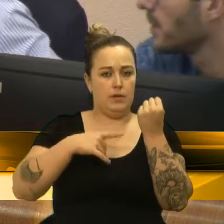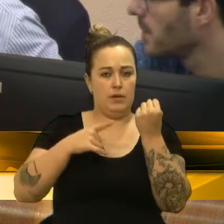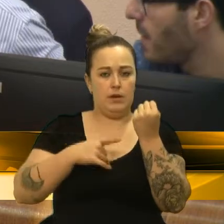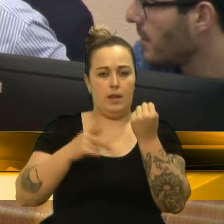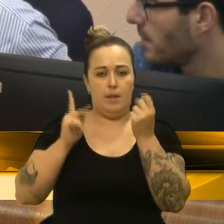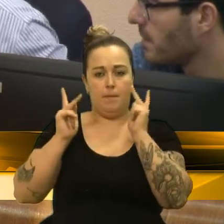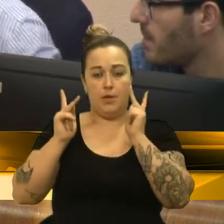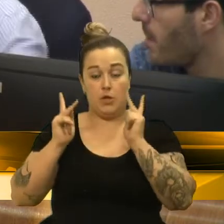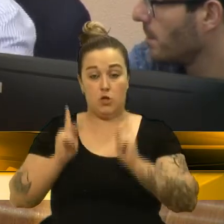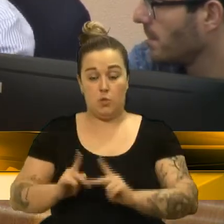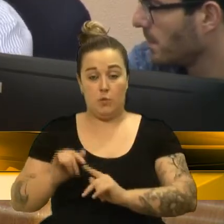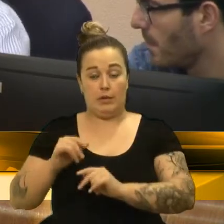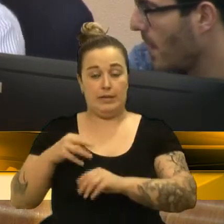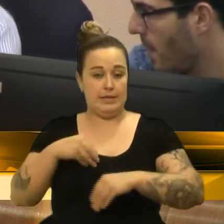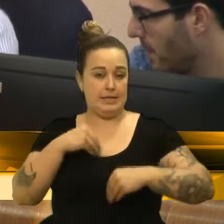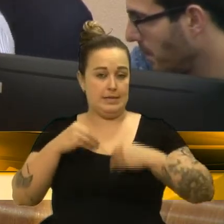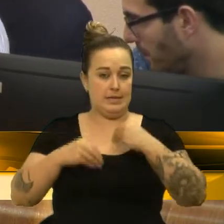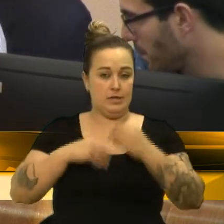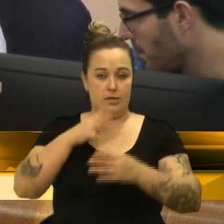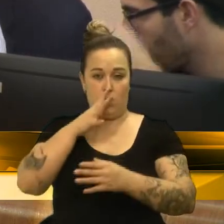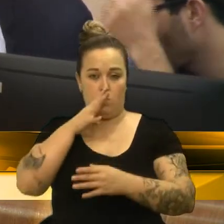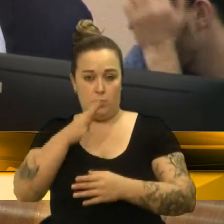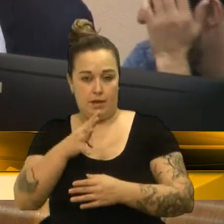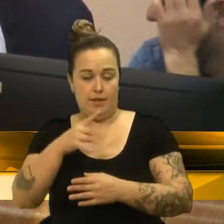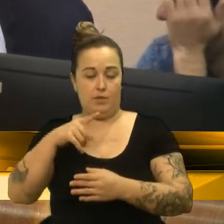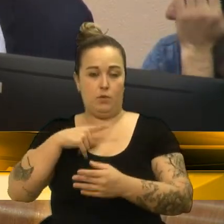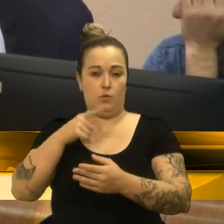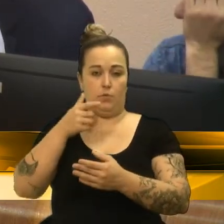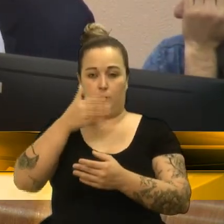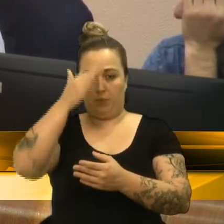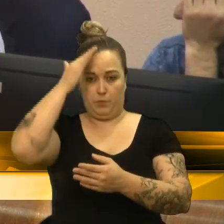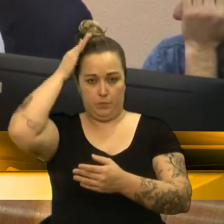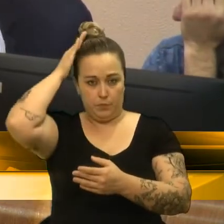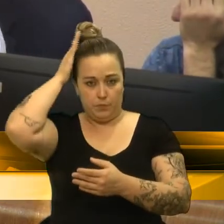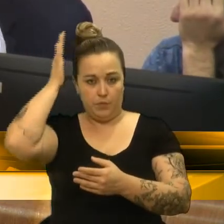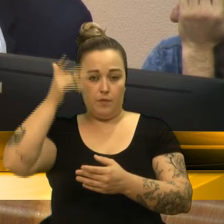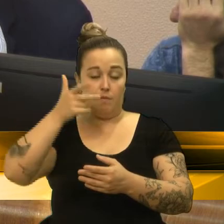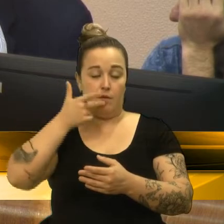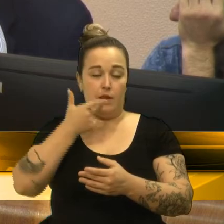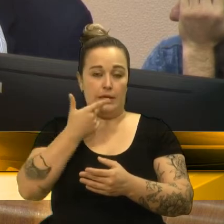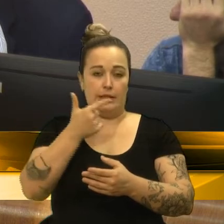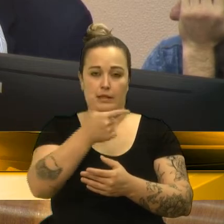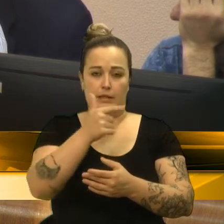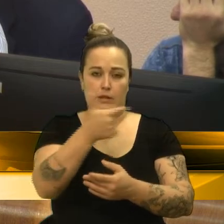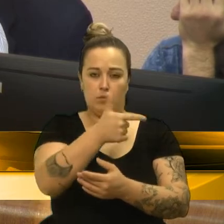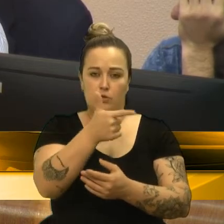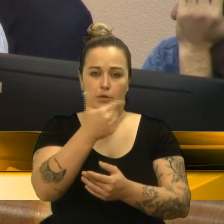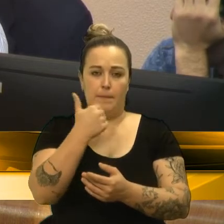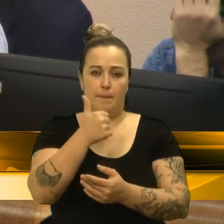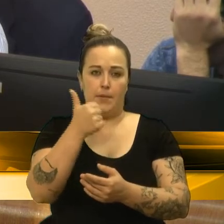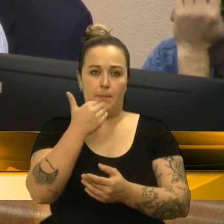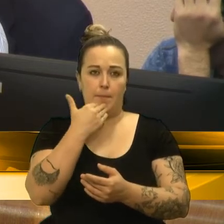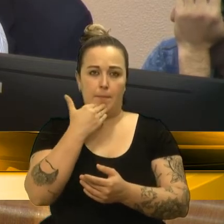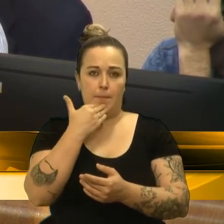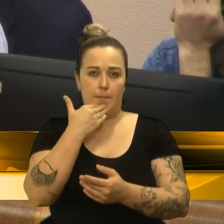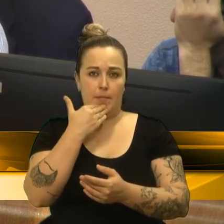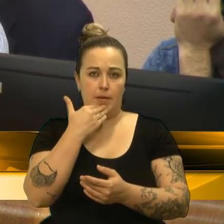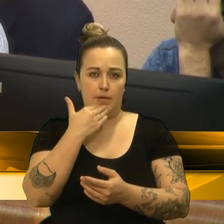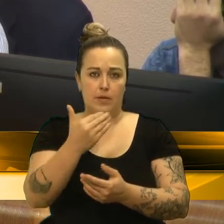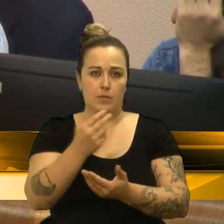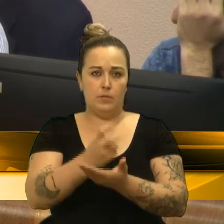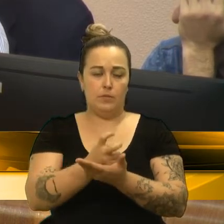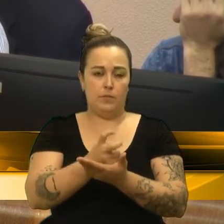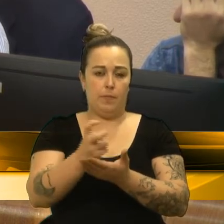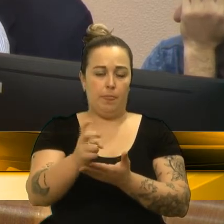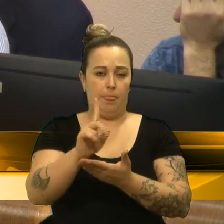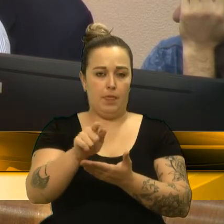da Câmara Municipal ao processo de cassação, senão vejamos o que constou na petição inicial que se em